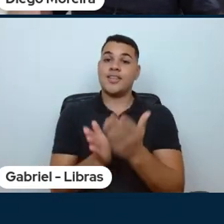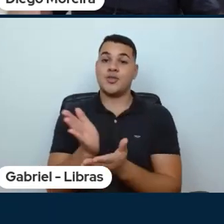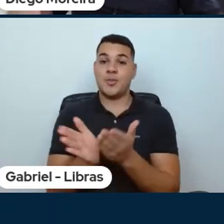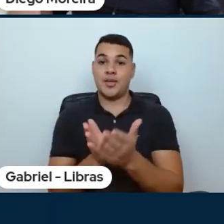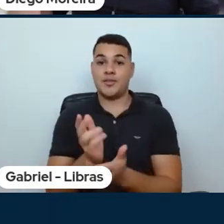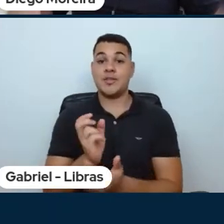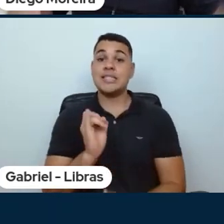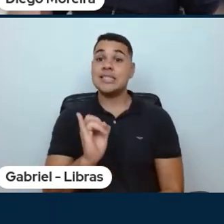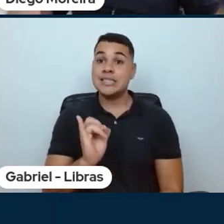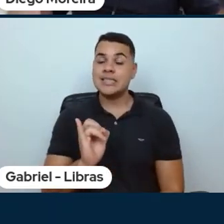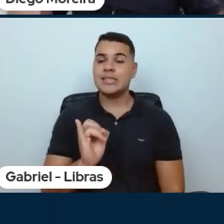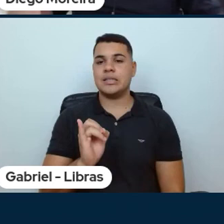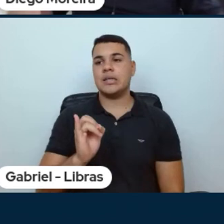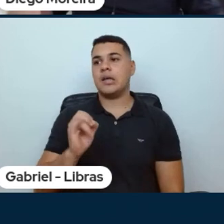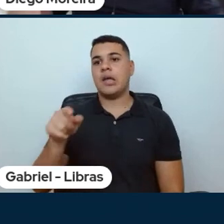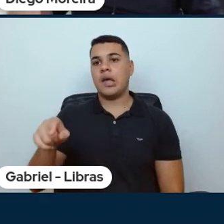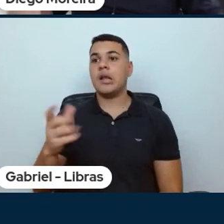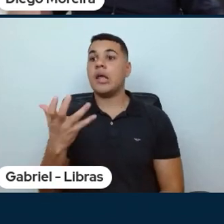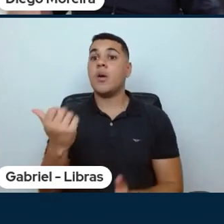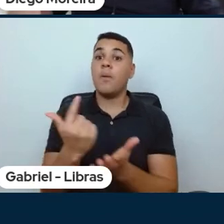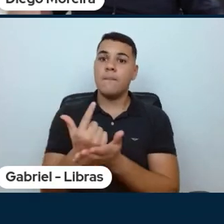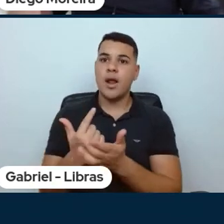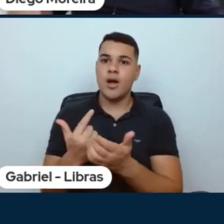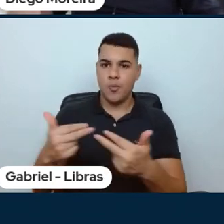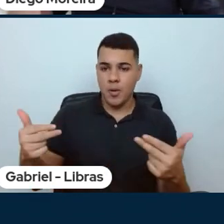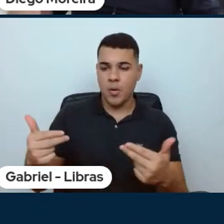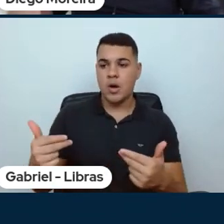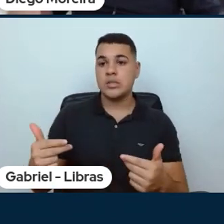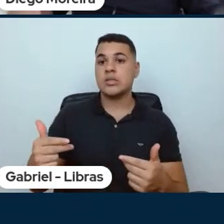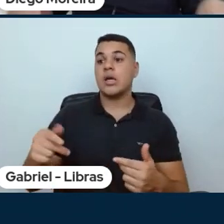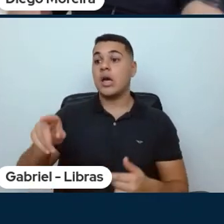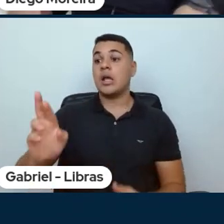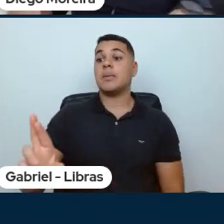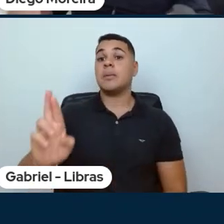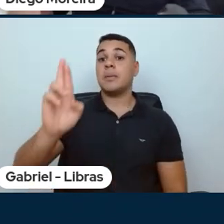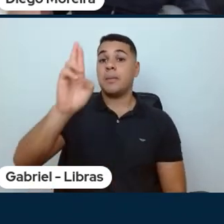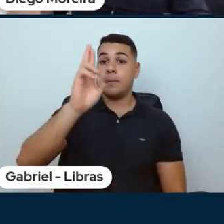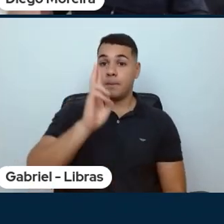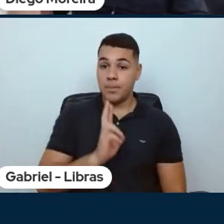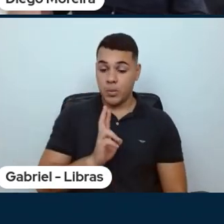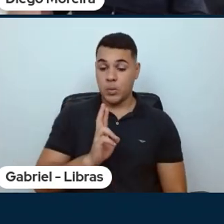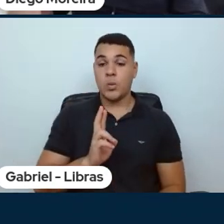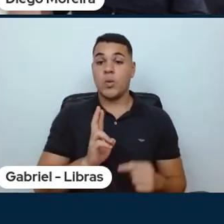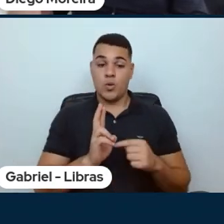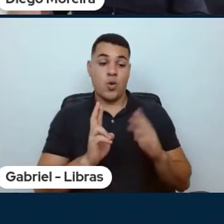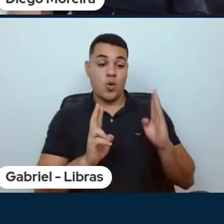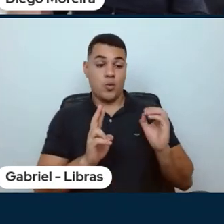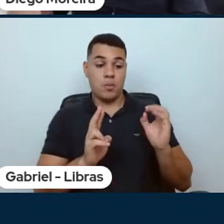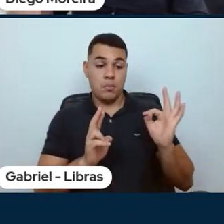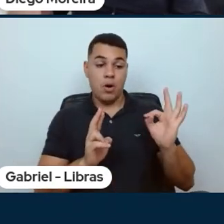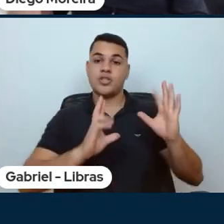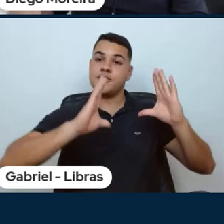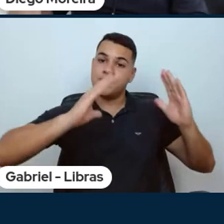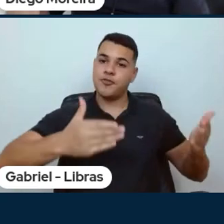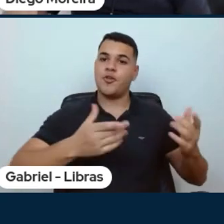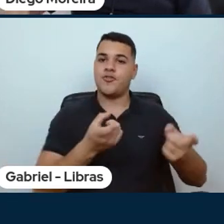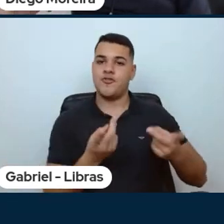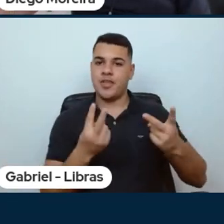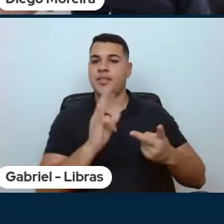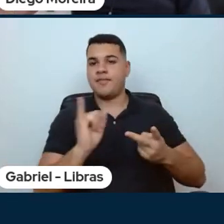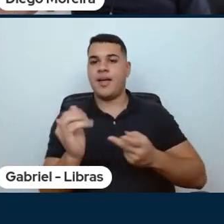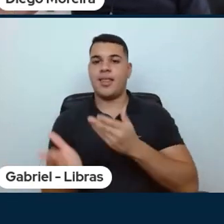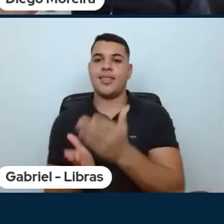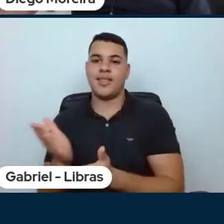naquele chatbot, vai conversar de forma, global com o cliente e isso vai fazer um transbordo para o humano caso necessário,